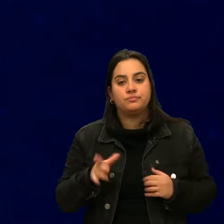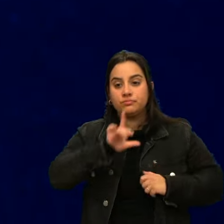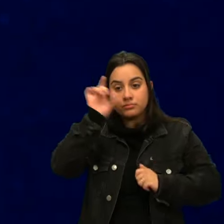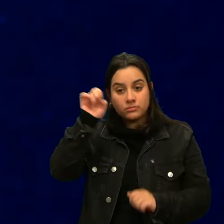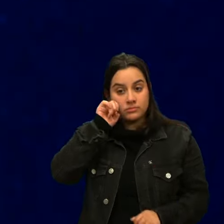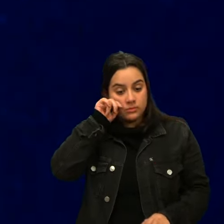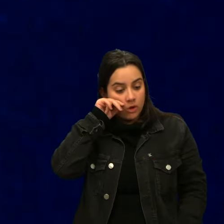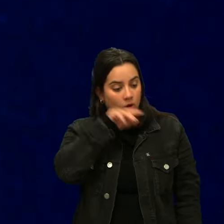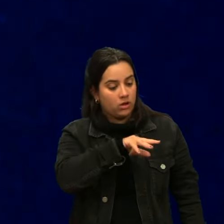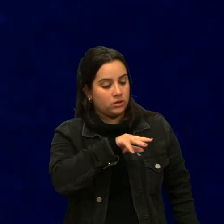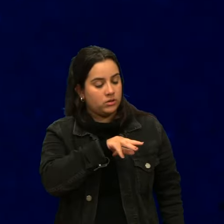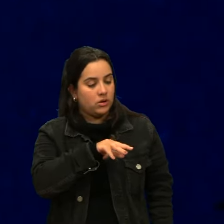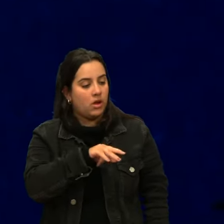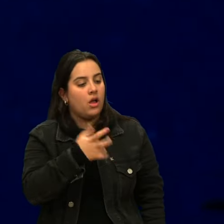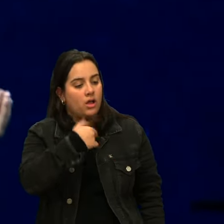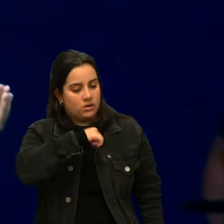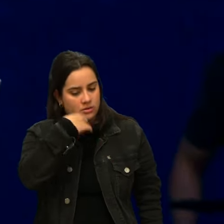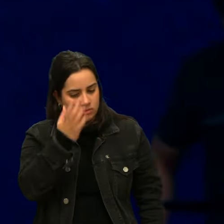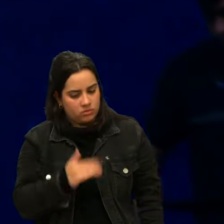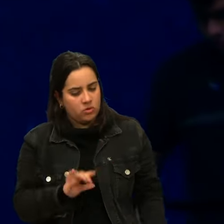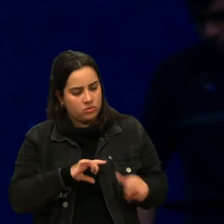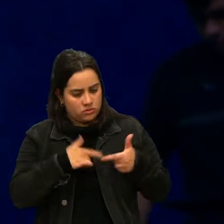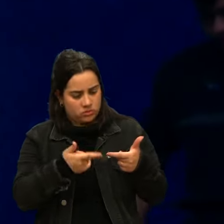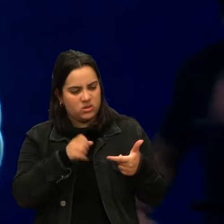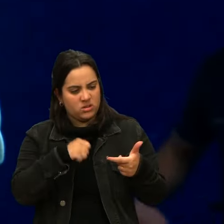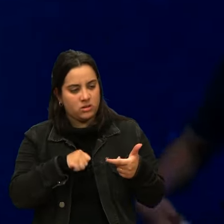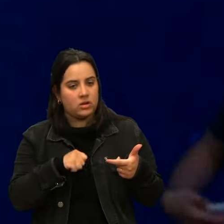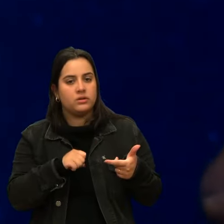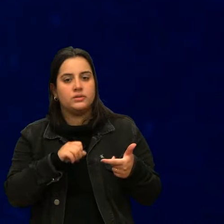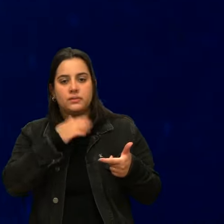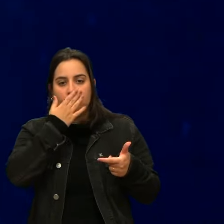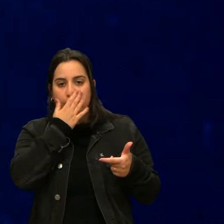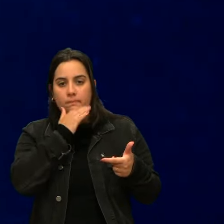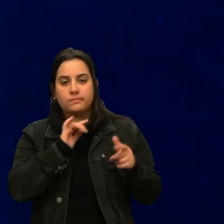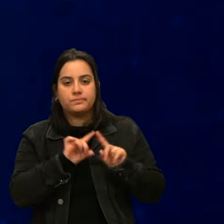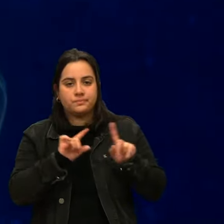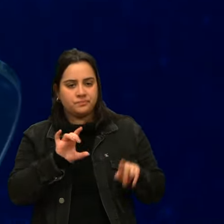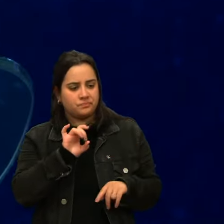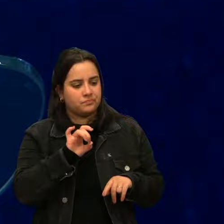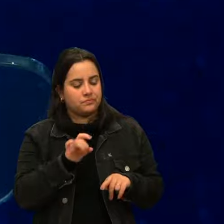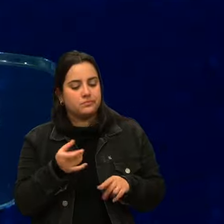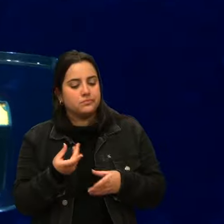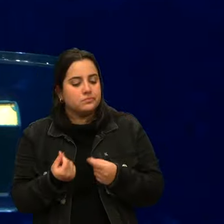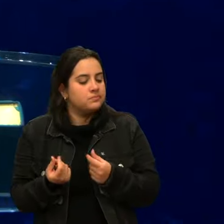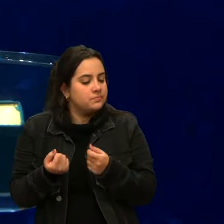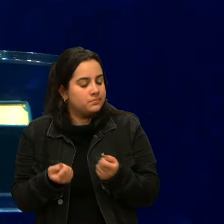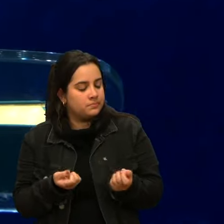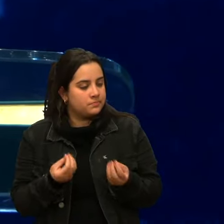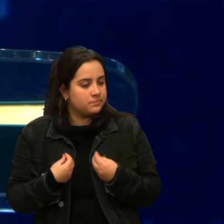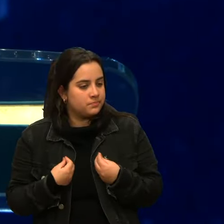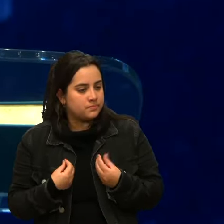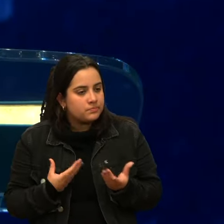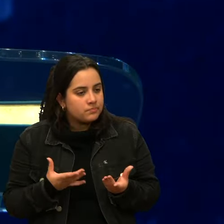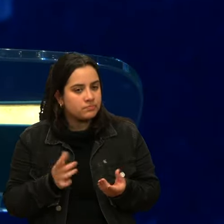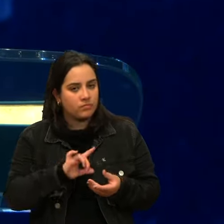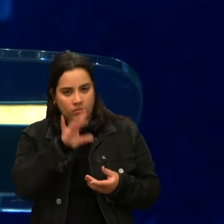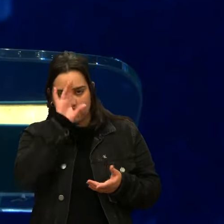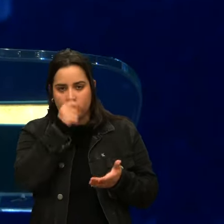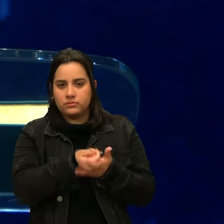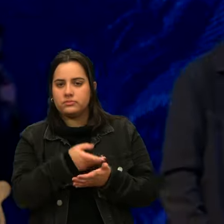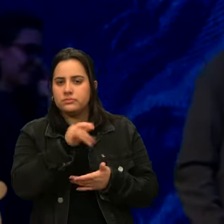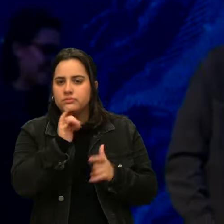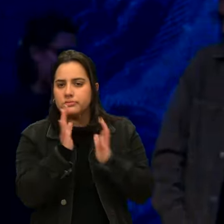falar, Ele não me honra só com as ações. Ele não me honra só entregando dinheiro ou decidindo que Ele vai orar